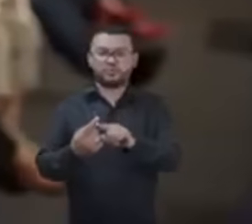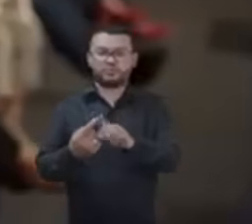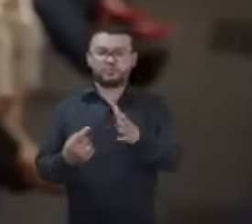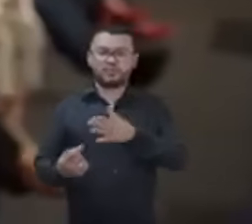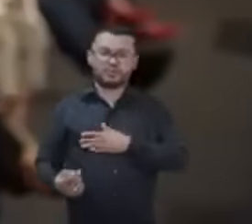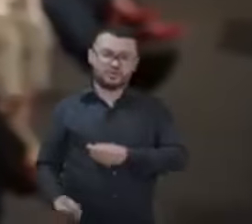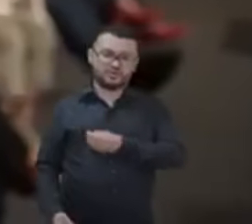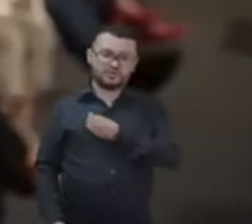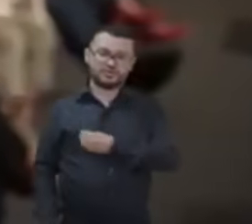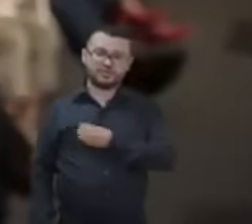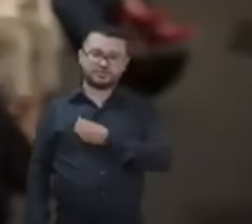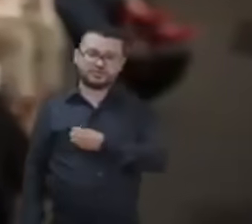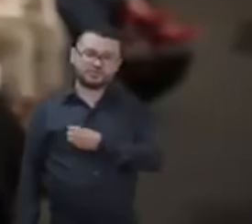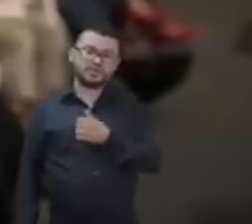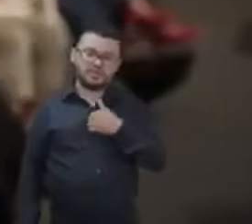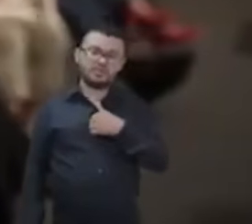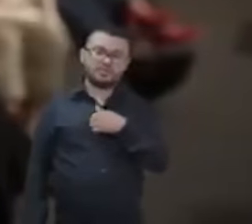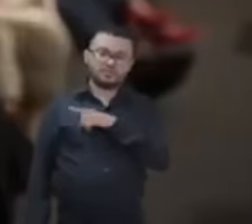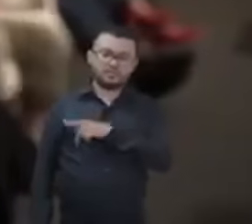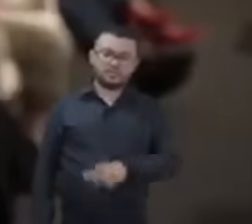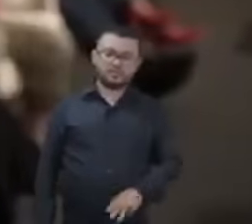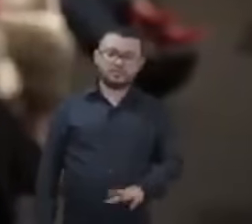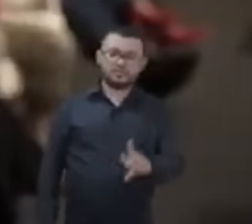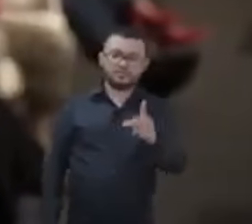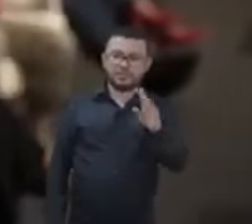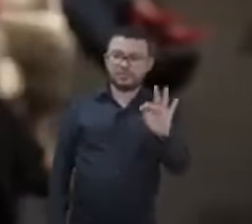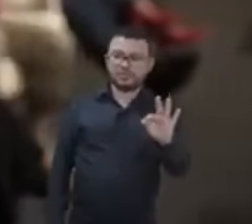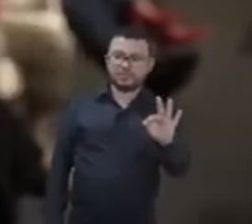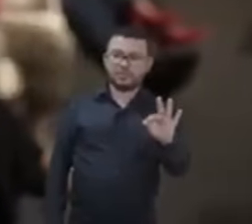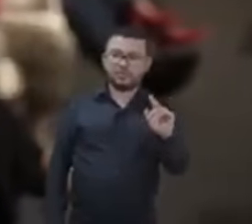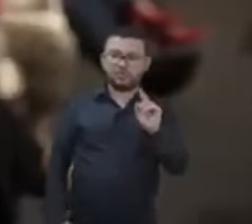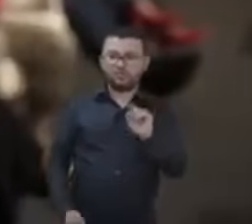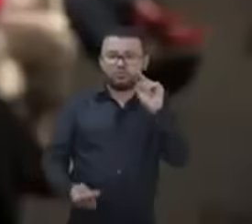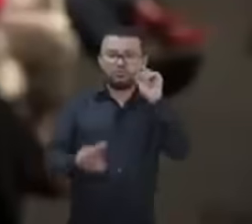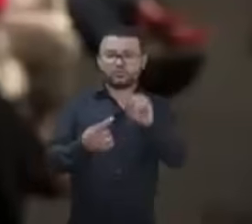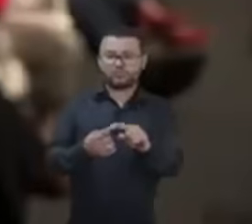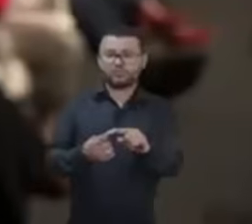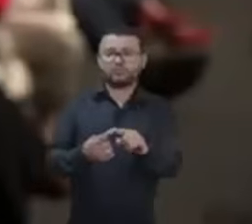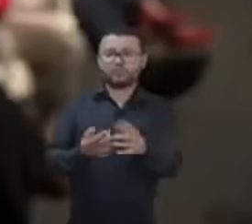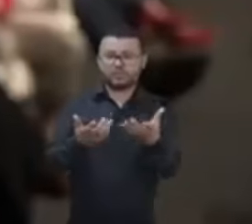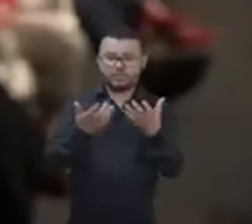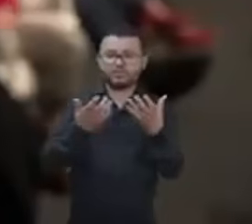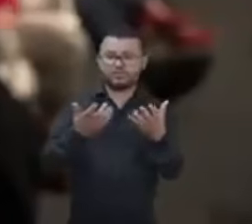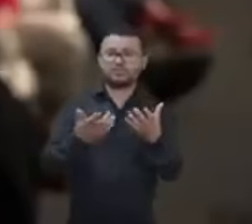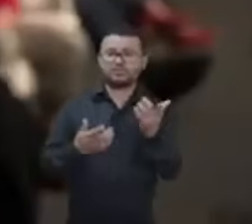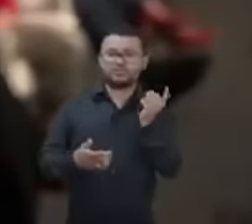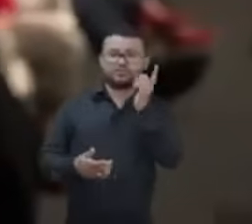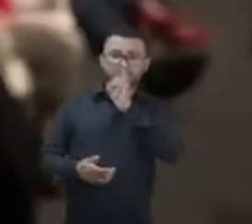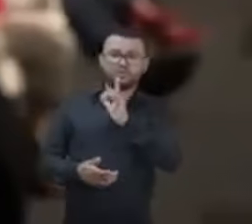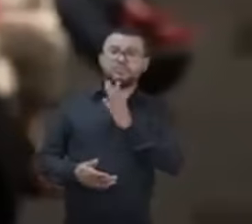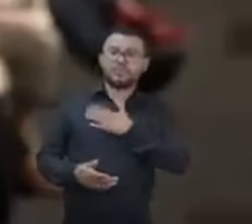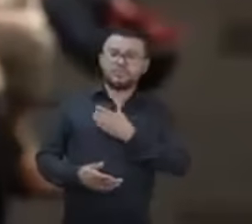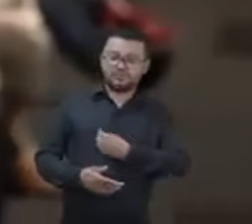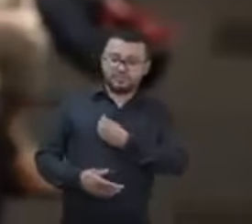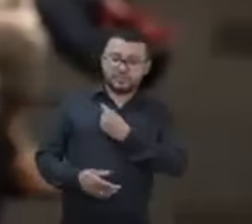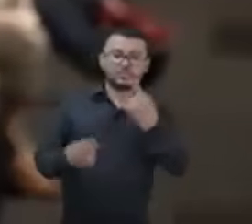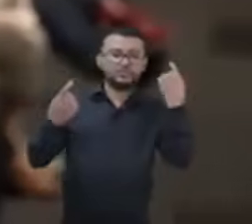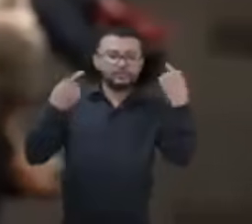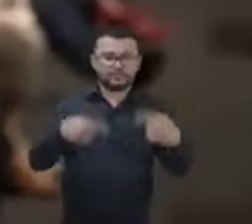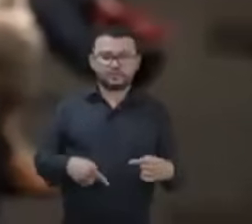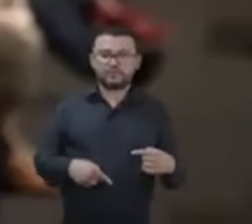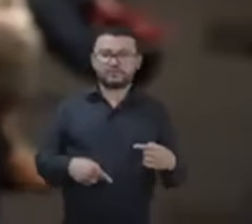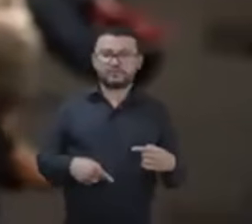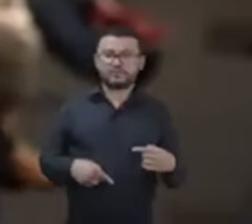vida. Presidir o PT é a maior missão que eu já cumpri. É o meu maior desafio. E quero